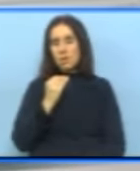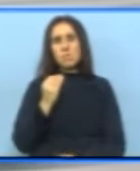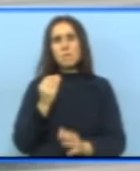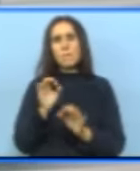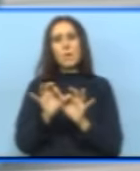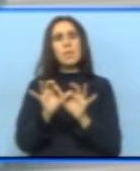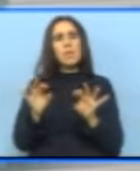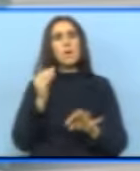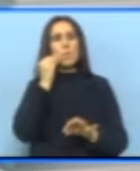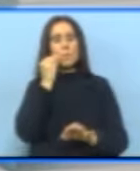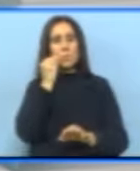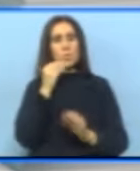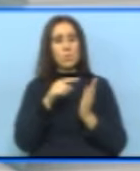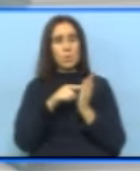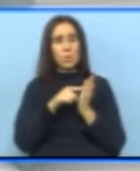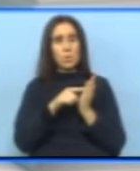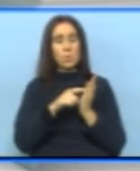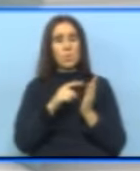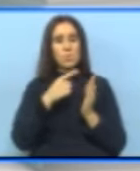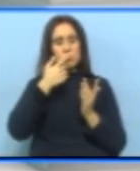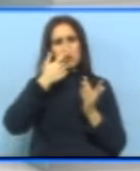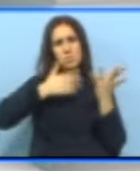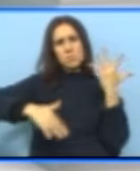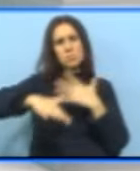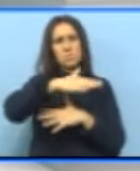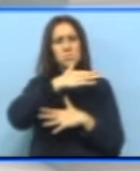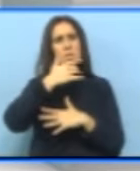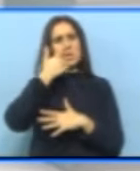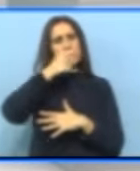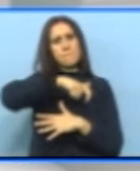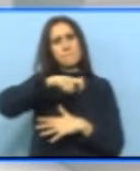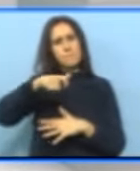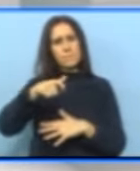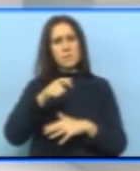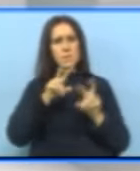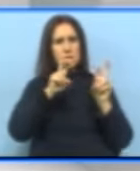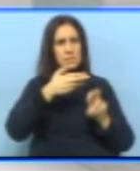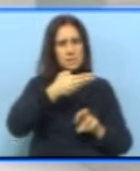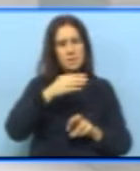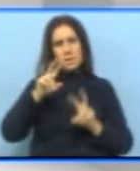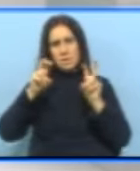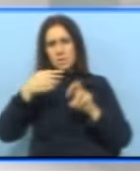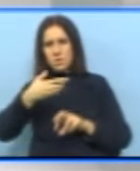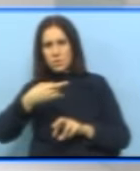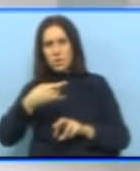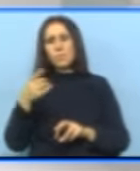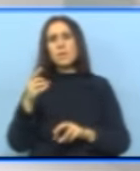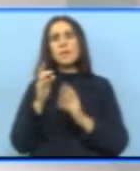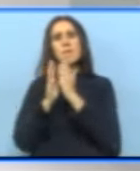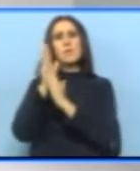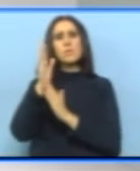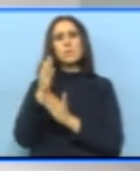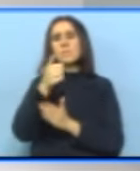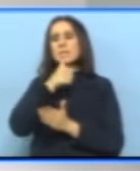no capítulo 17, e depois todo o povo, no capítulo 19, para poder oferecer os sacrifícios a Deus. Não é? E é